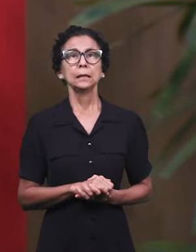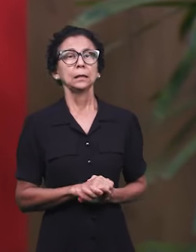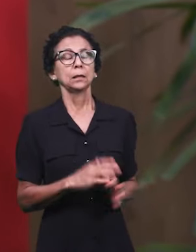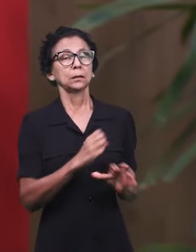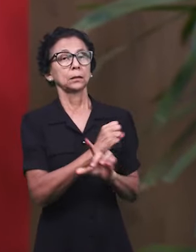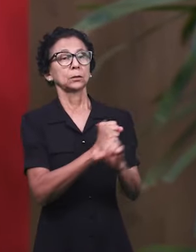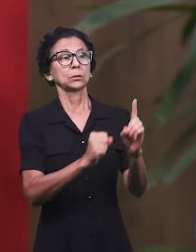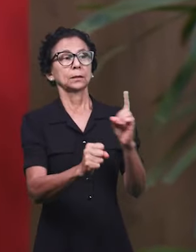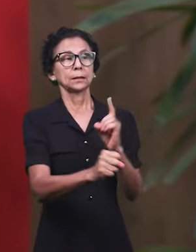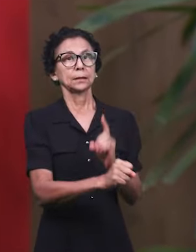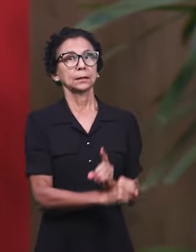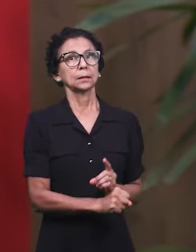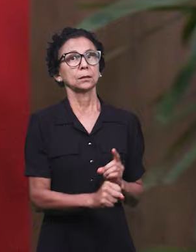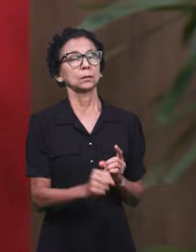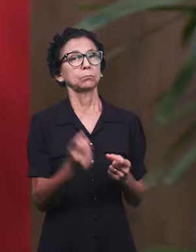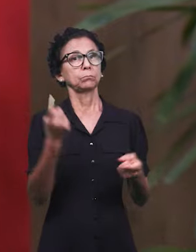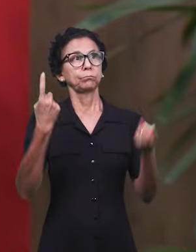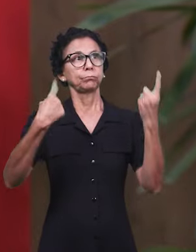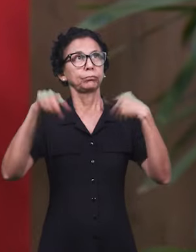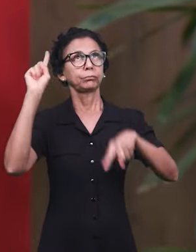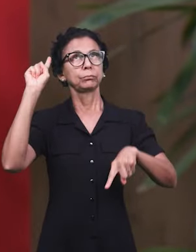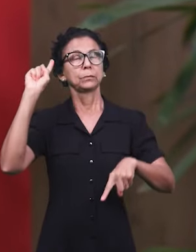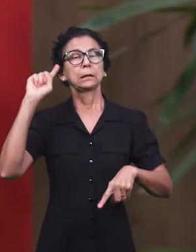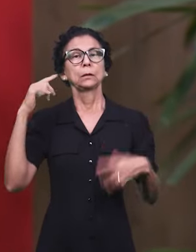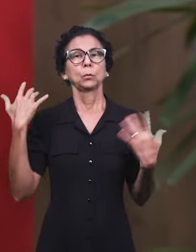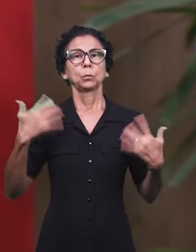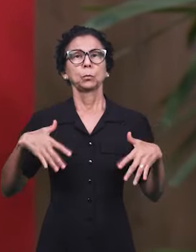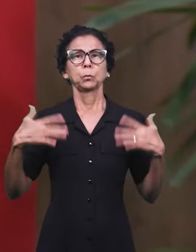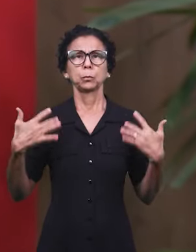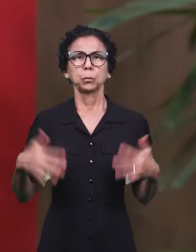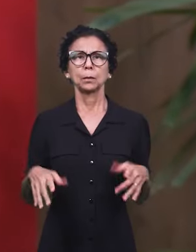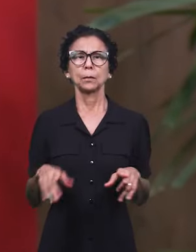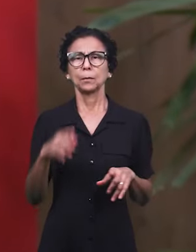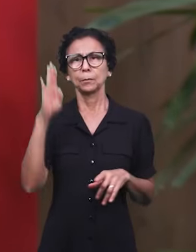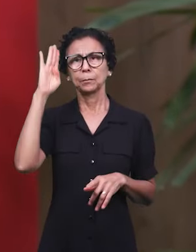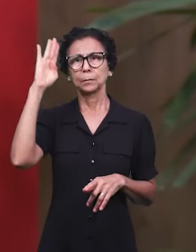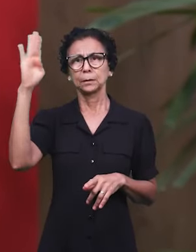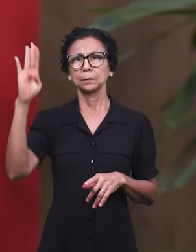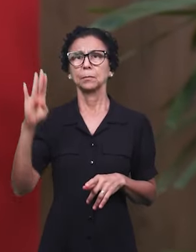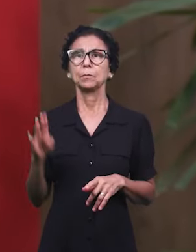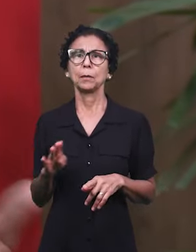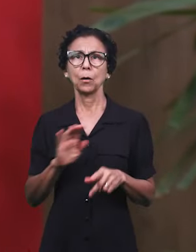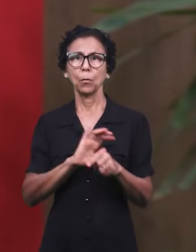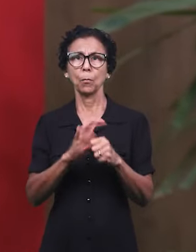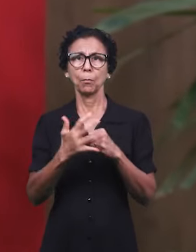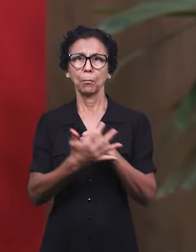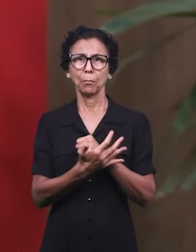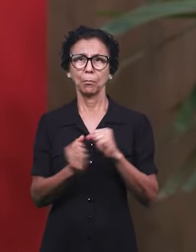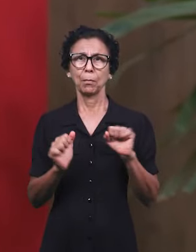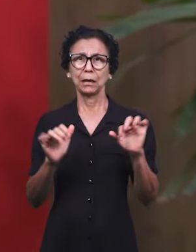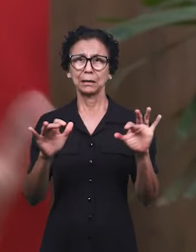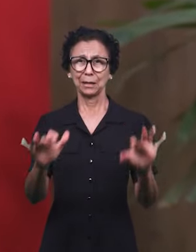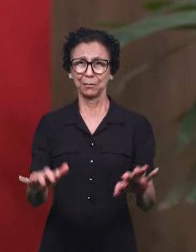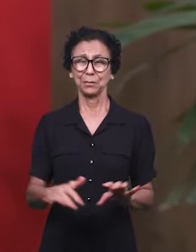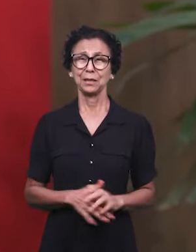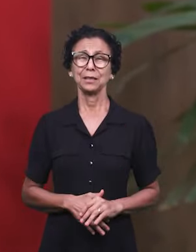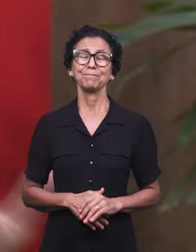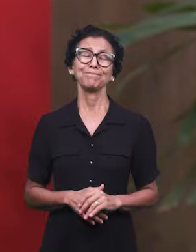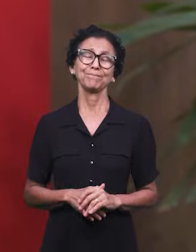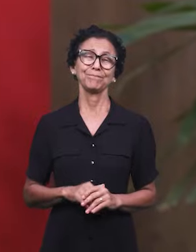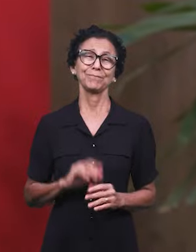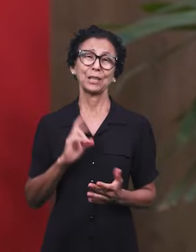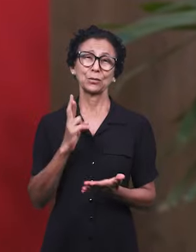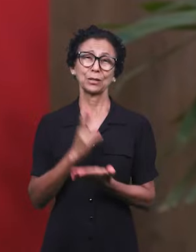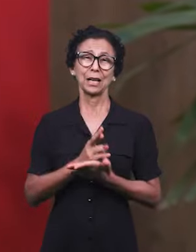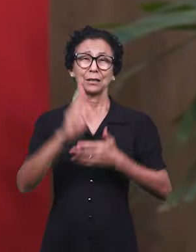a nossa sociedade hoje passa por uma mudança muito grande, principalmente depois da pandemia, né? Foram muitas as pessoas que ficaram com